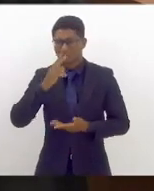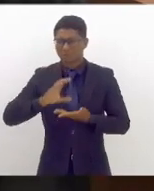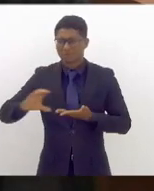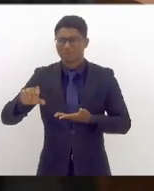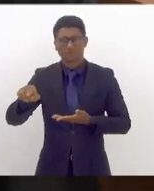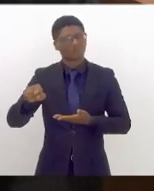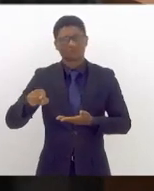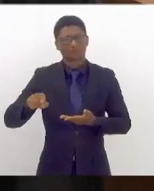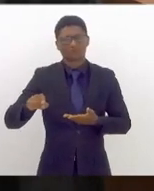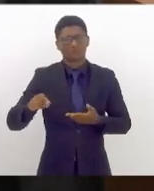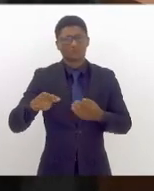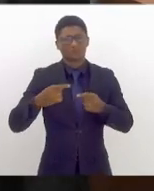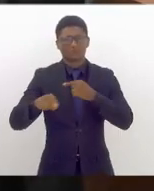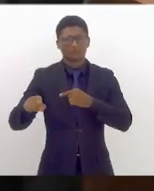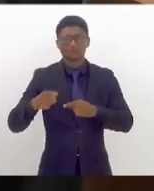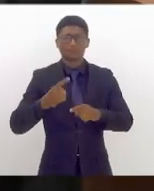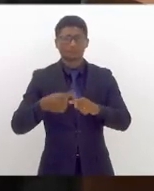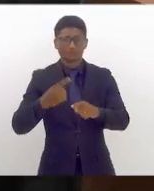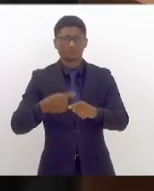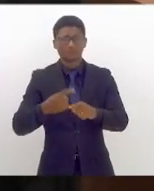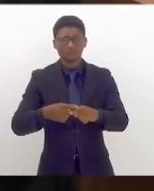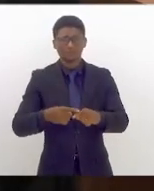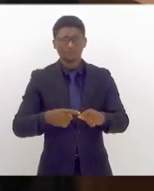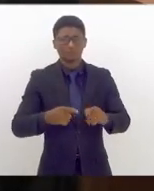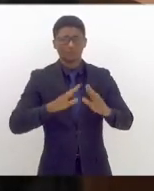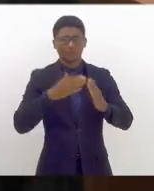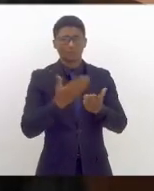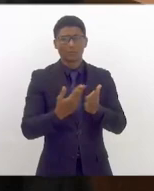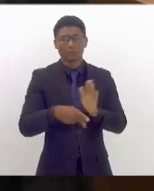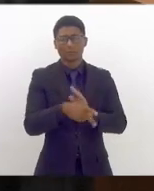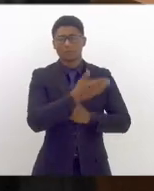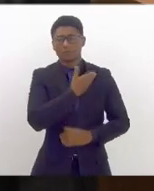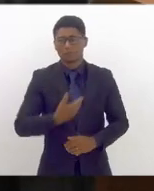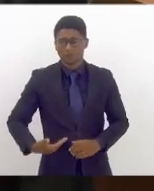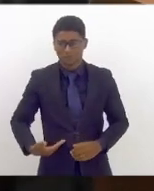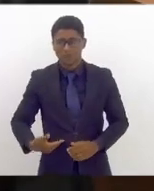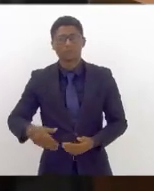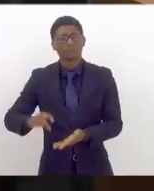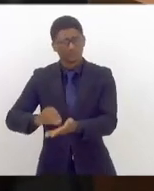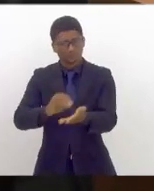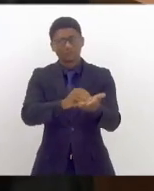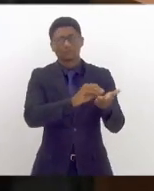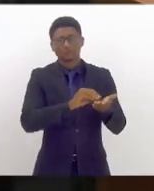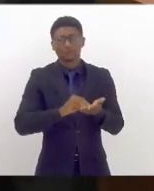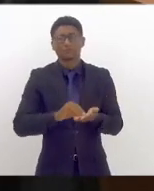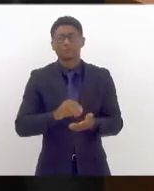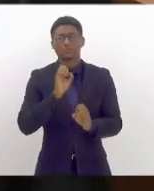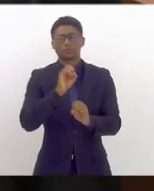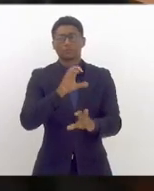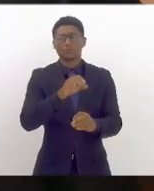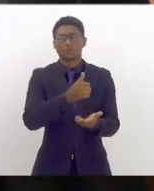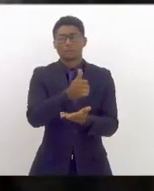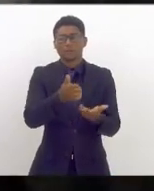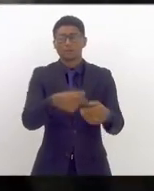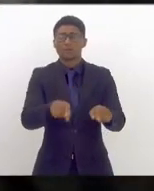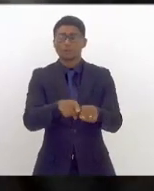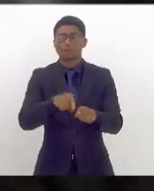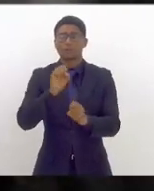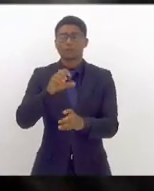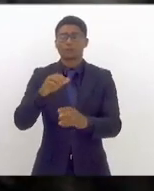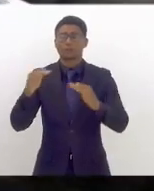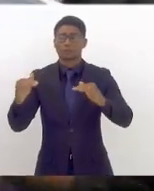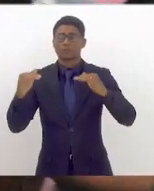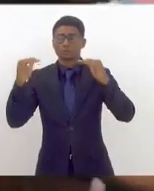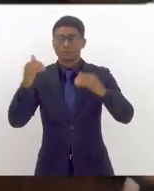tendo em vista que há muitas pendências da rede estadual de educação tanto Educação Básica quanto a educação superior inclusive no tocante